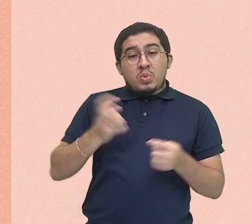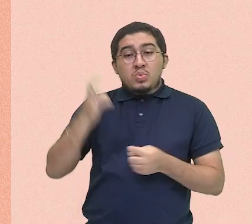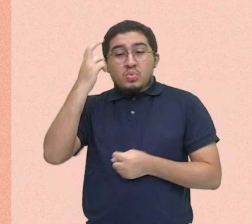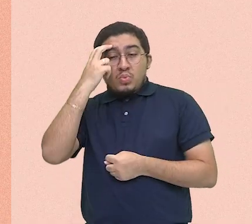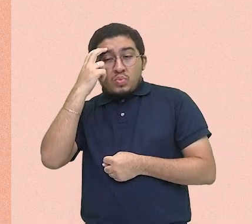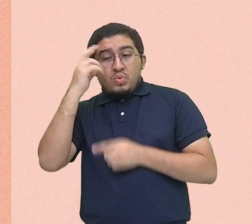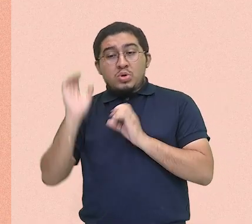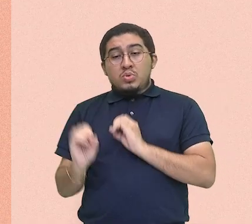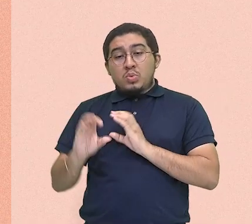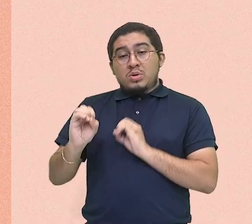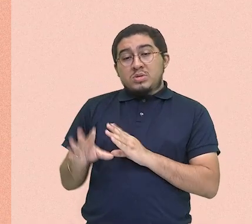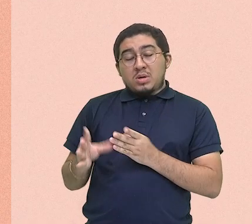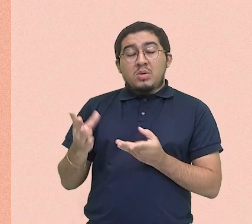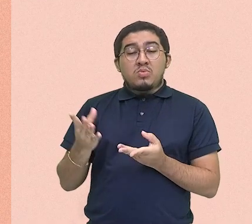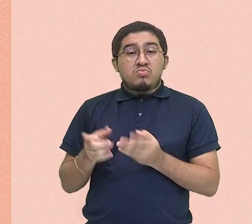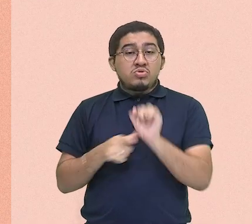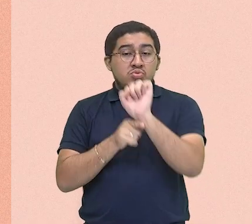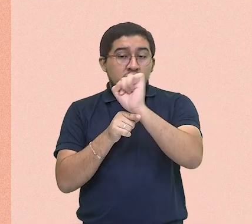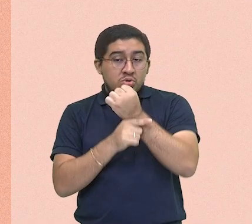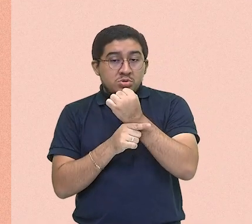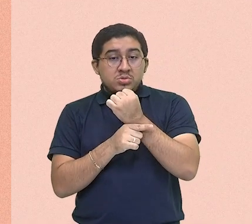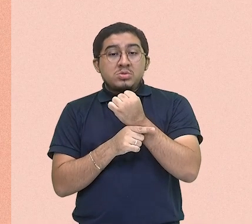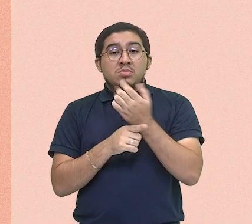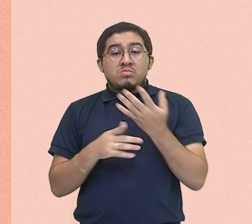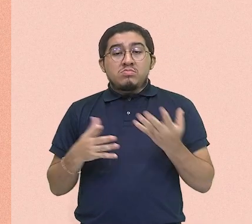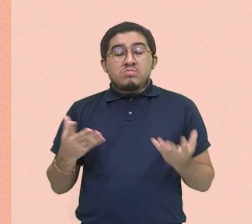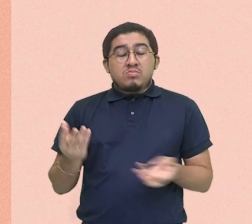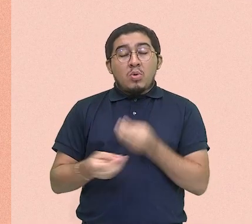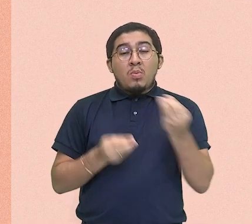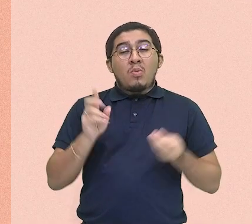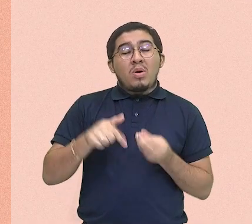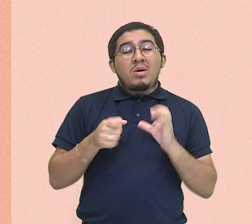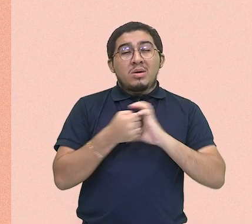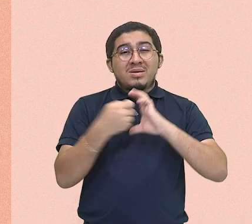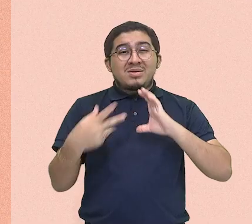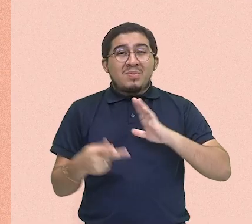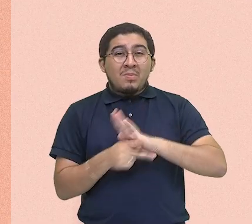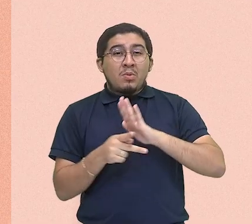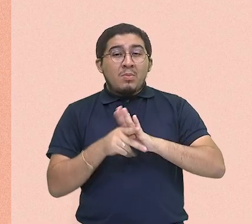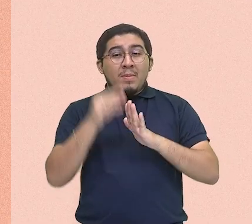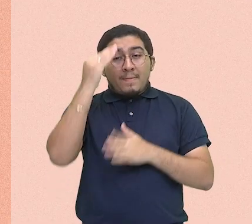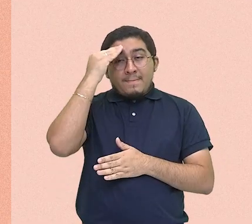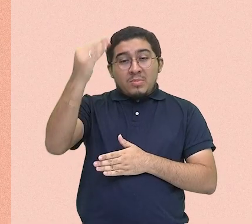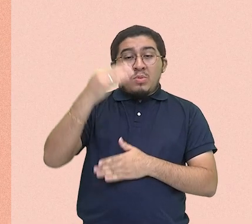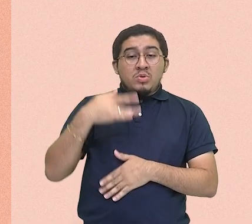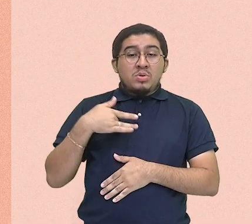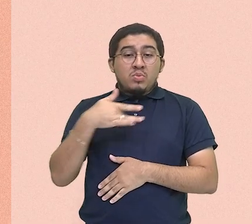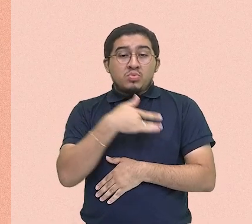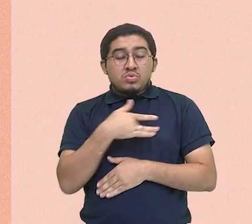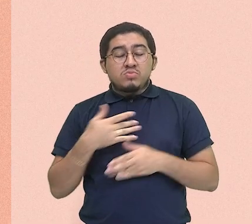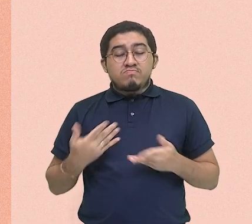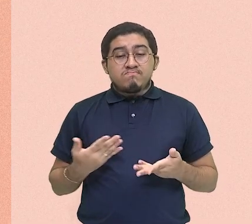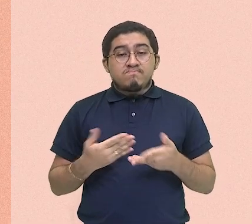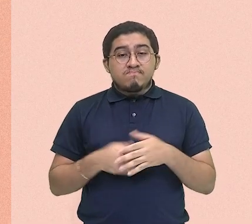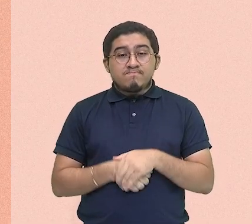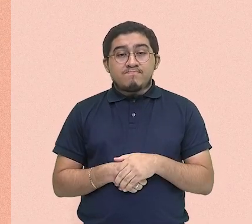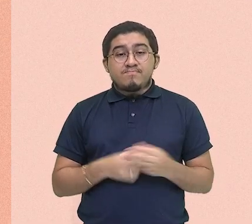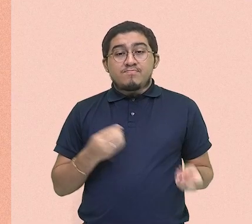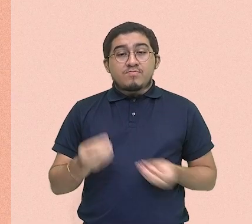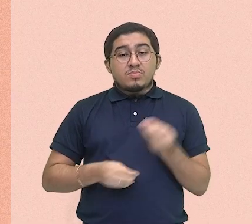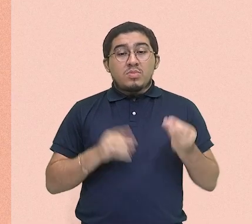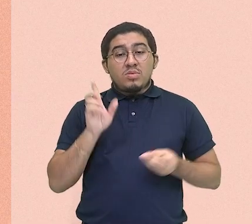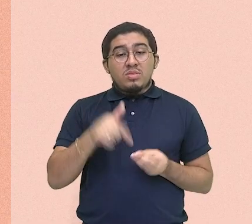é a educação, como é a segurança, qual a característica da saúde, como está